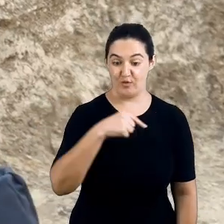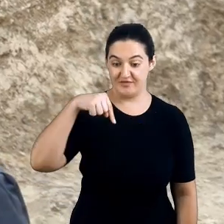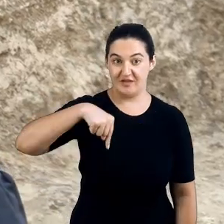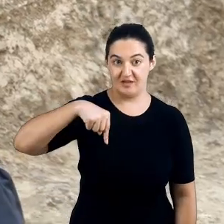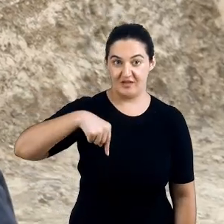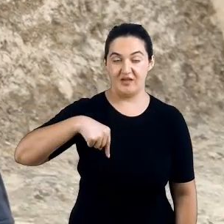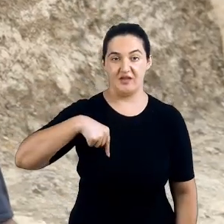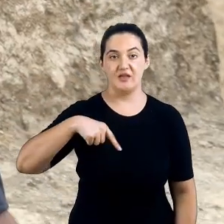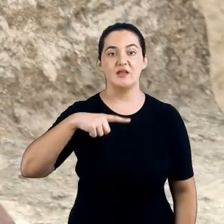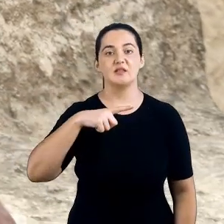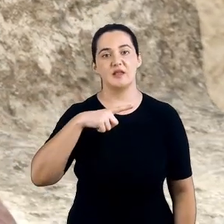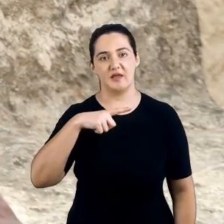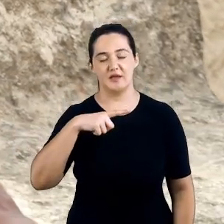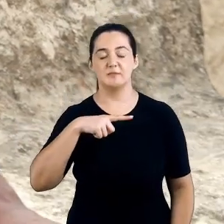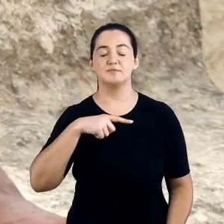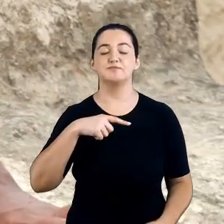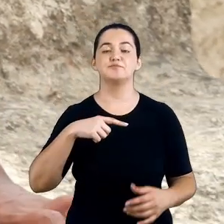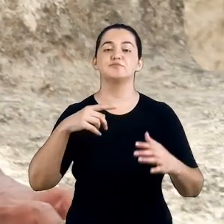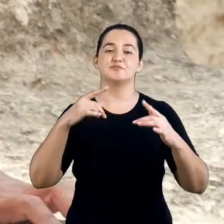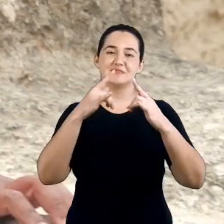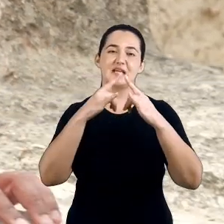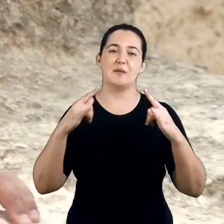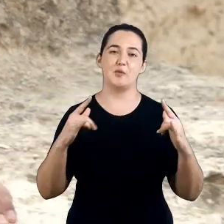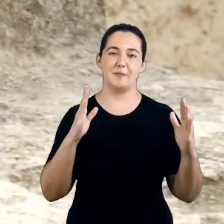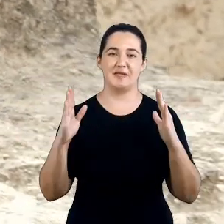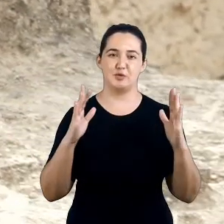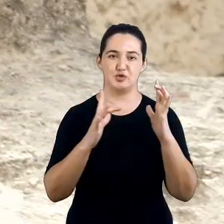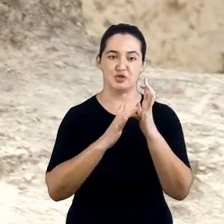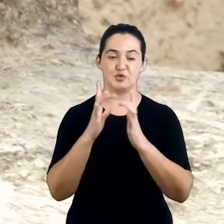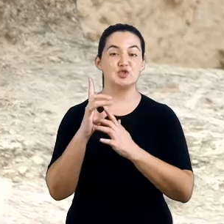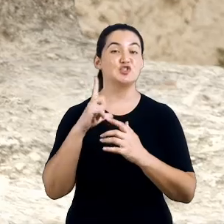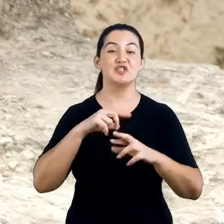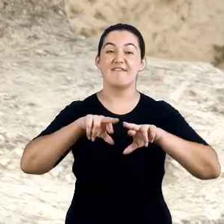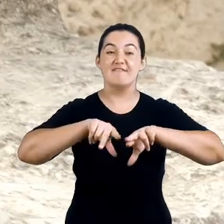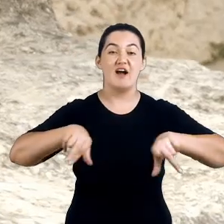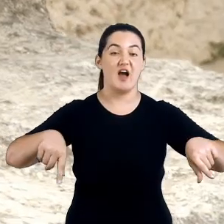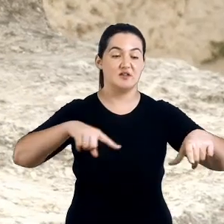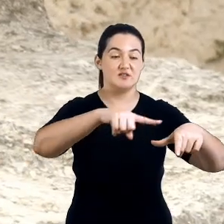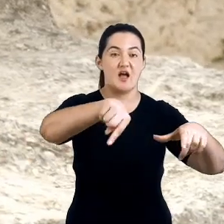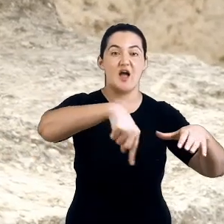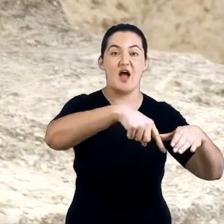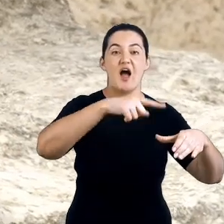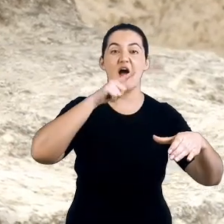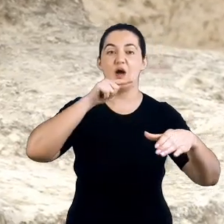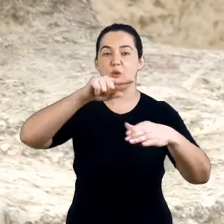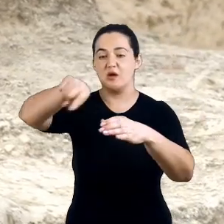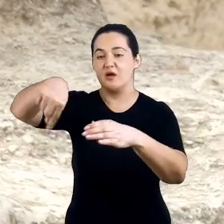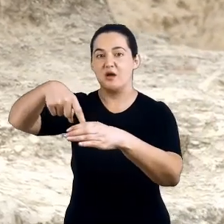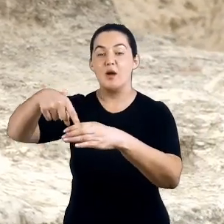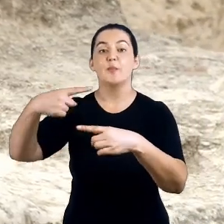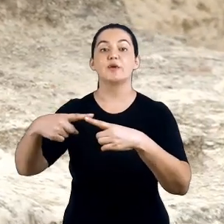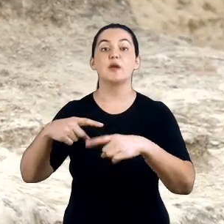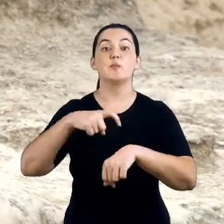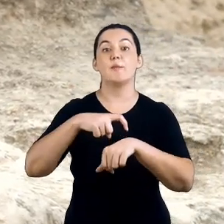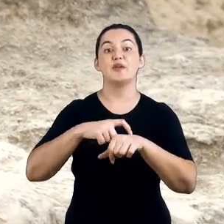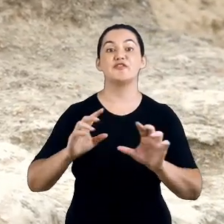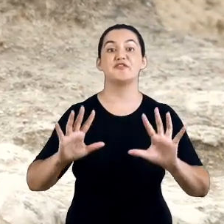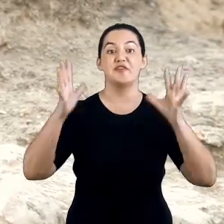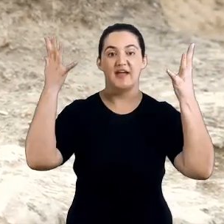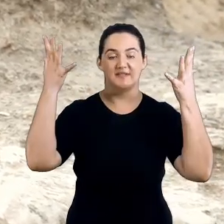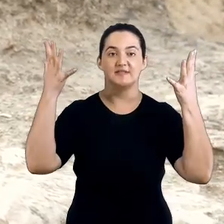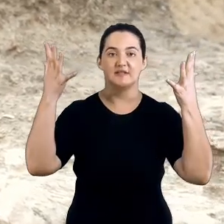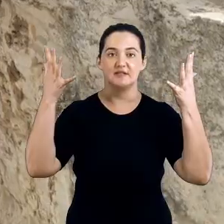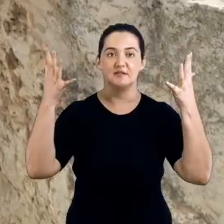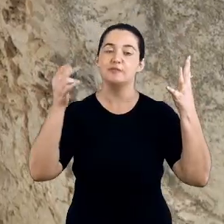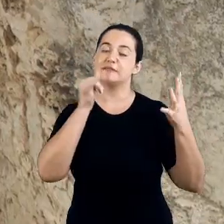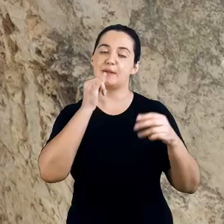entorno do Templo Monte, ou do templo da época de Jesus, vários tanques desses foram construídos, evidentemente, porque na época das festas